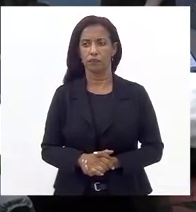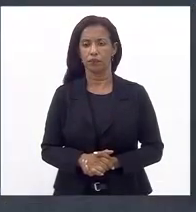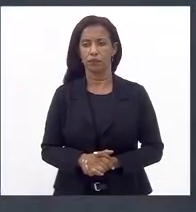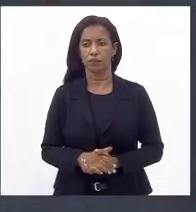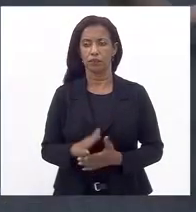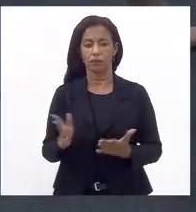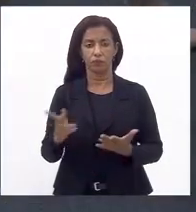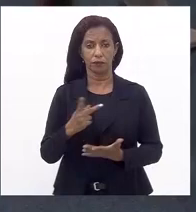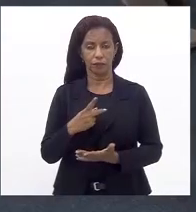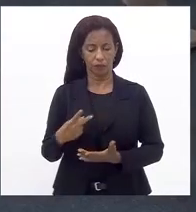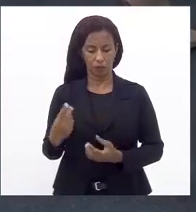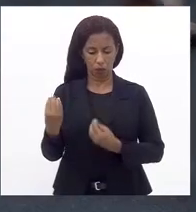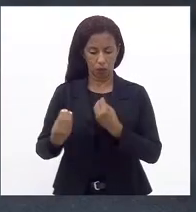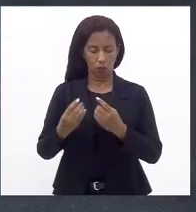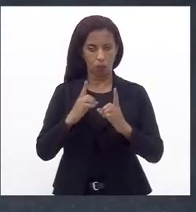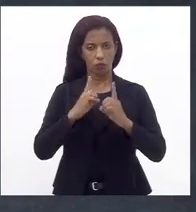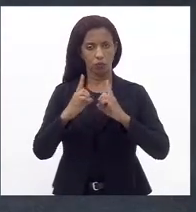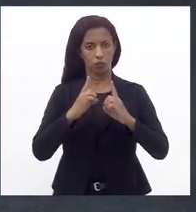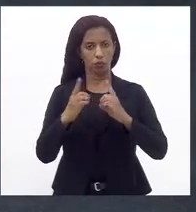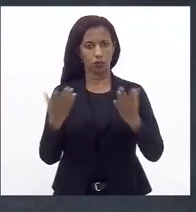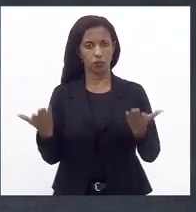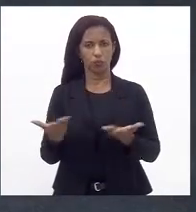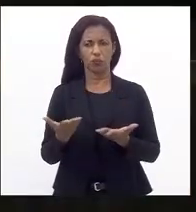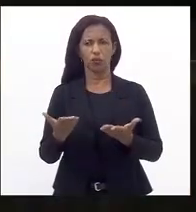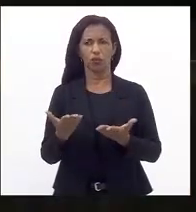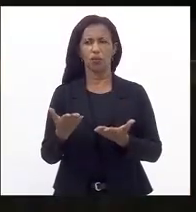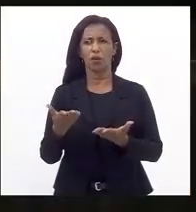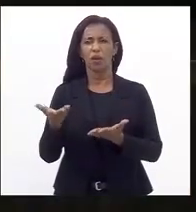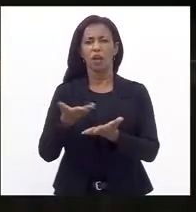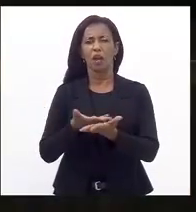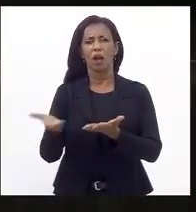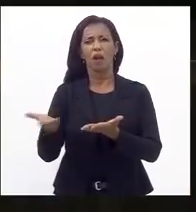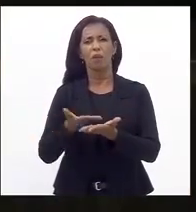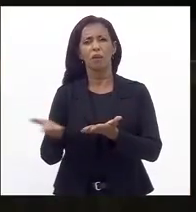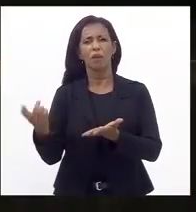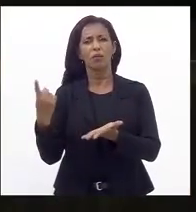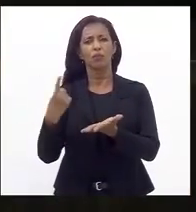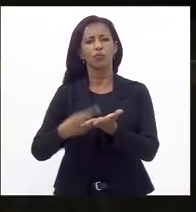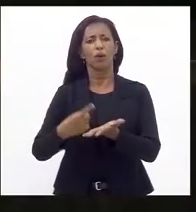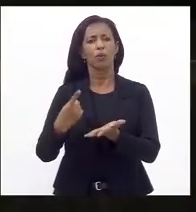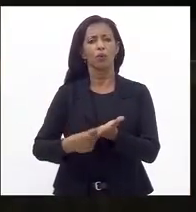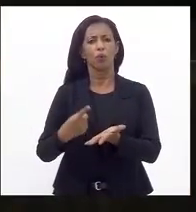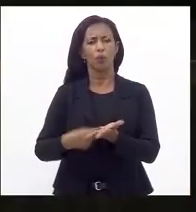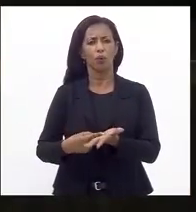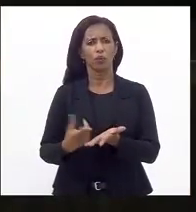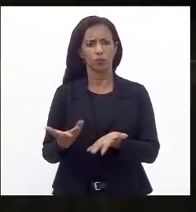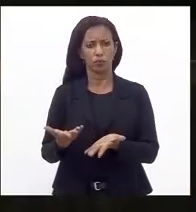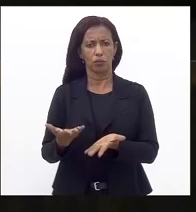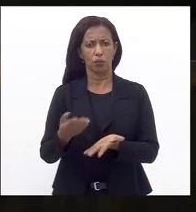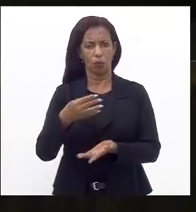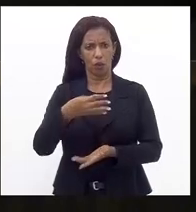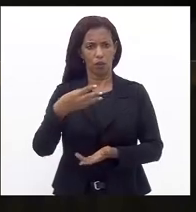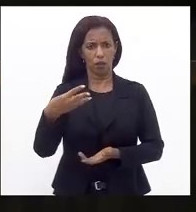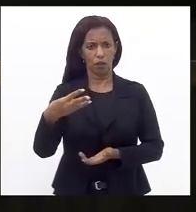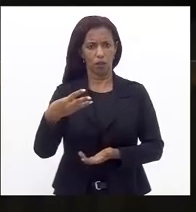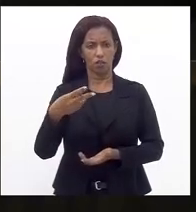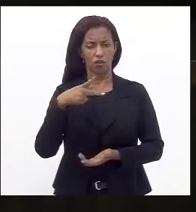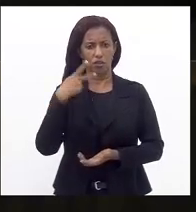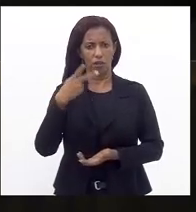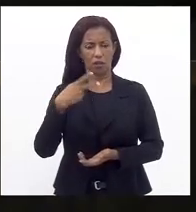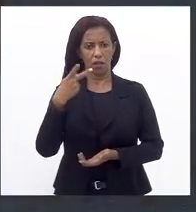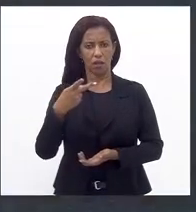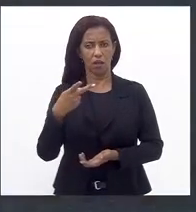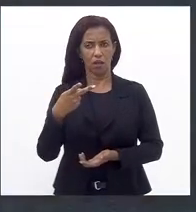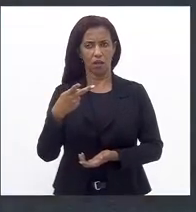o seu presente como a gente discutiu hoje é sendo que a minha meta de um acordo é esse do 43 que